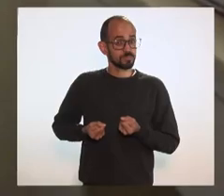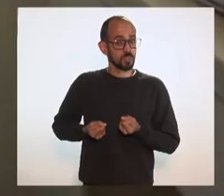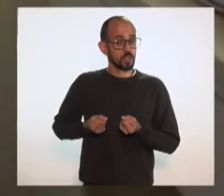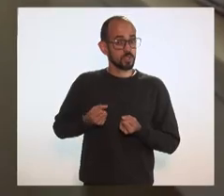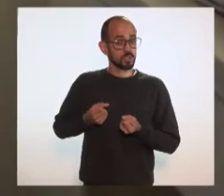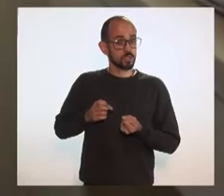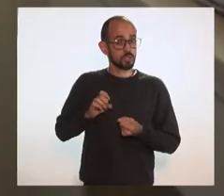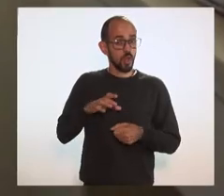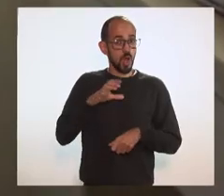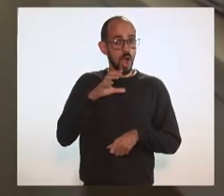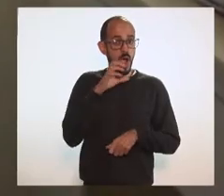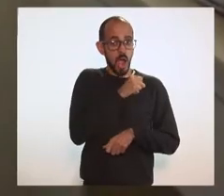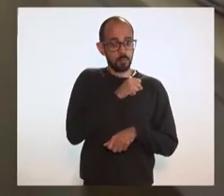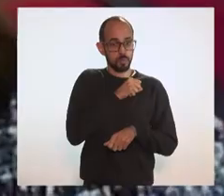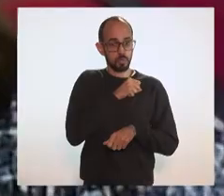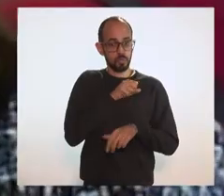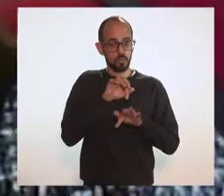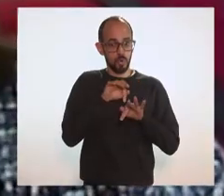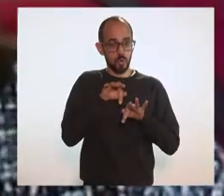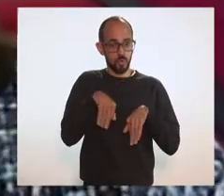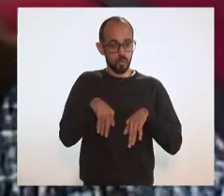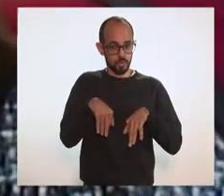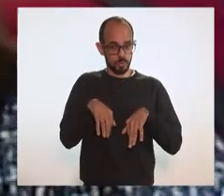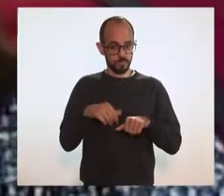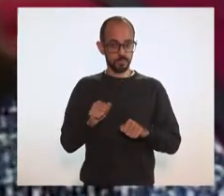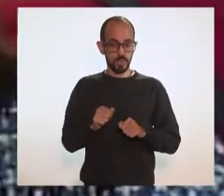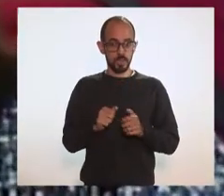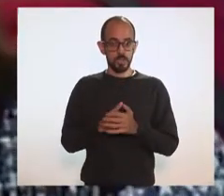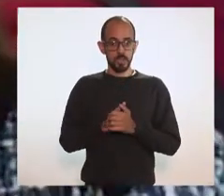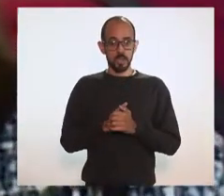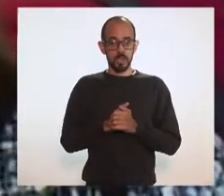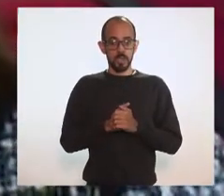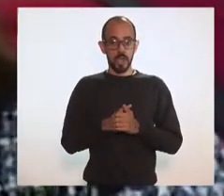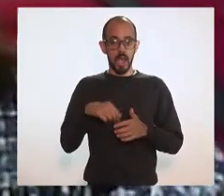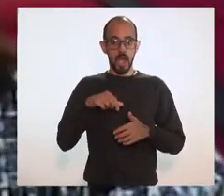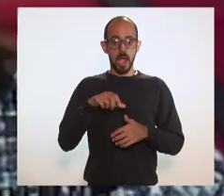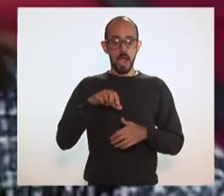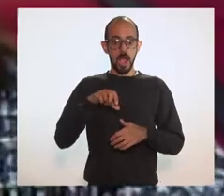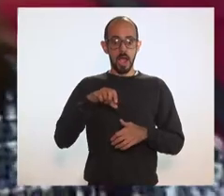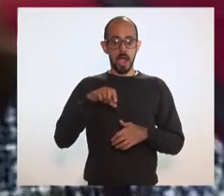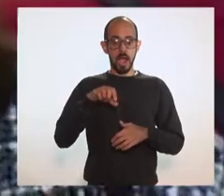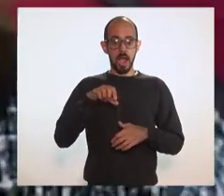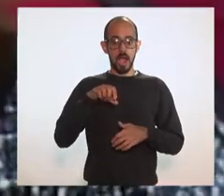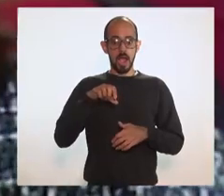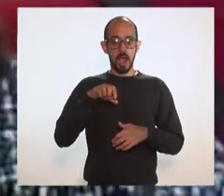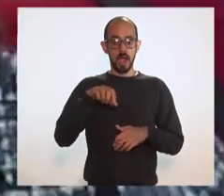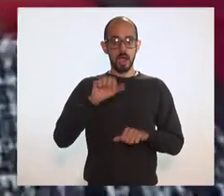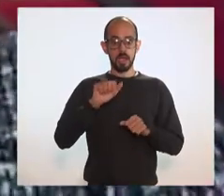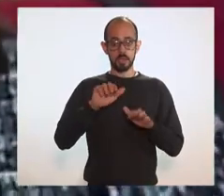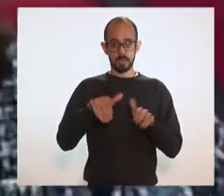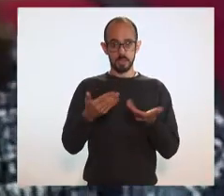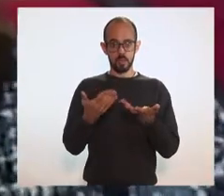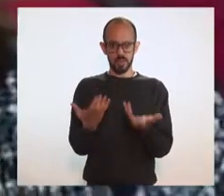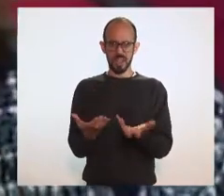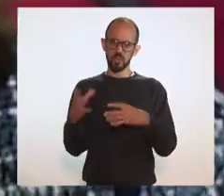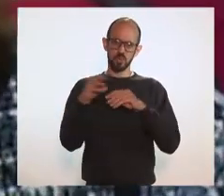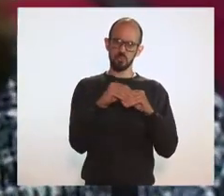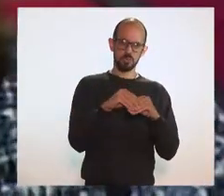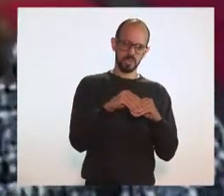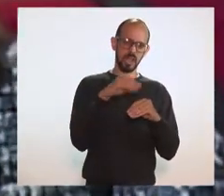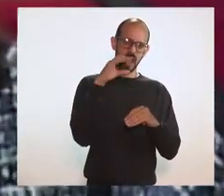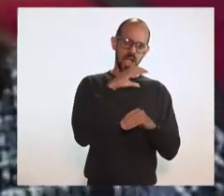favor. Deputado Luiz Paulo, obrigada. Eu queria rapidamente agregar uma reflexão ao